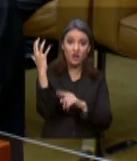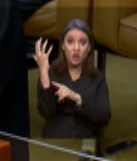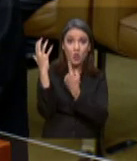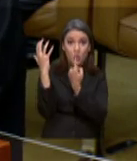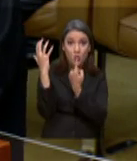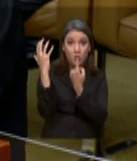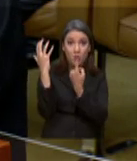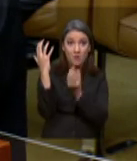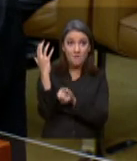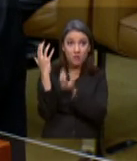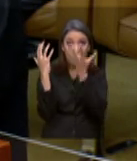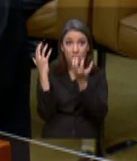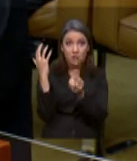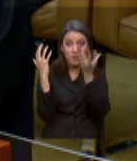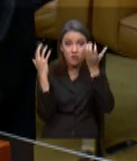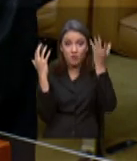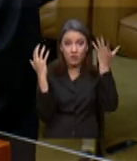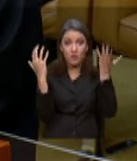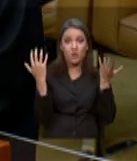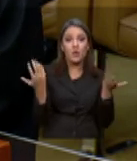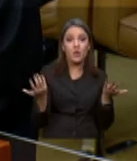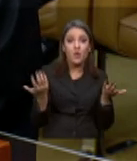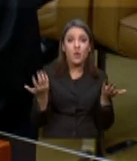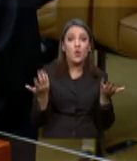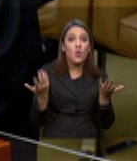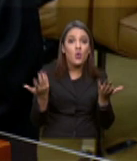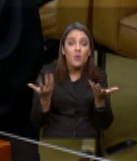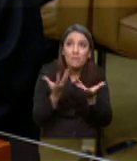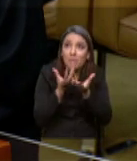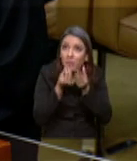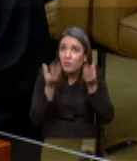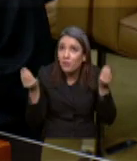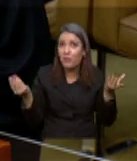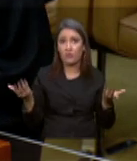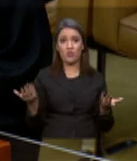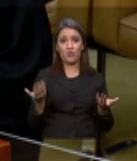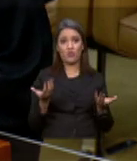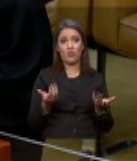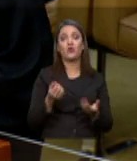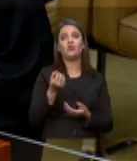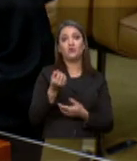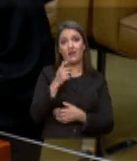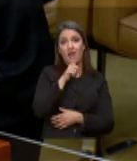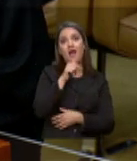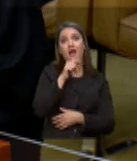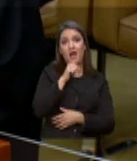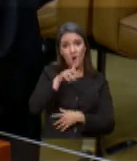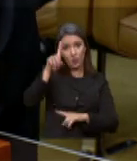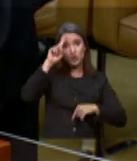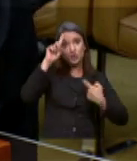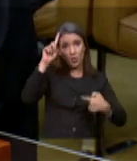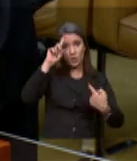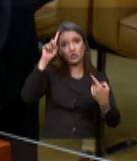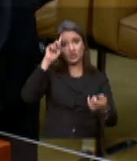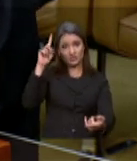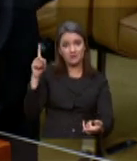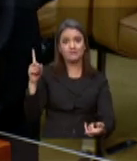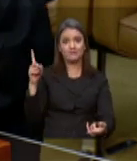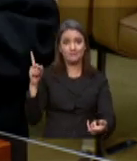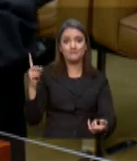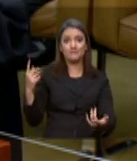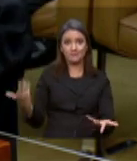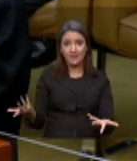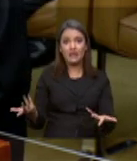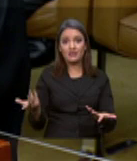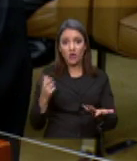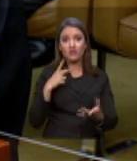bombeia para a atmosfera entre 500 e 1.000 litros por dia. Nós estamos falando de 7 trilhões de litros de água por dia que a floresta,